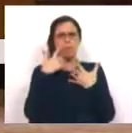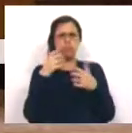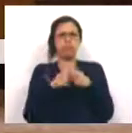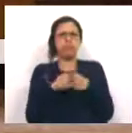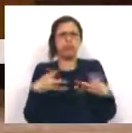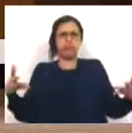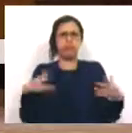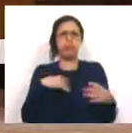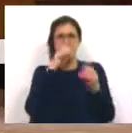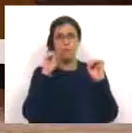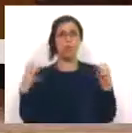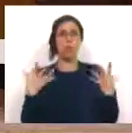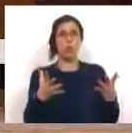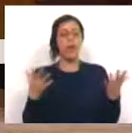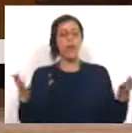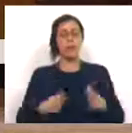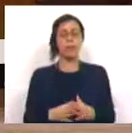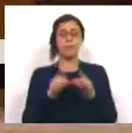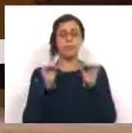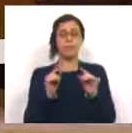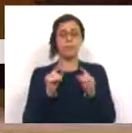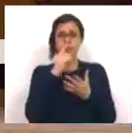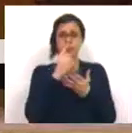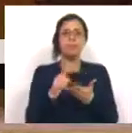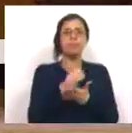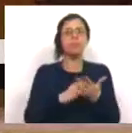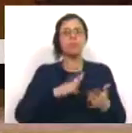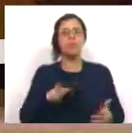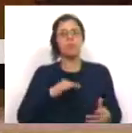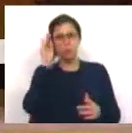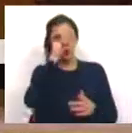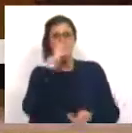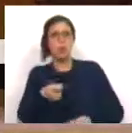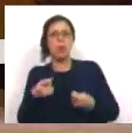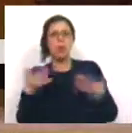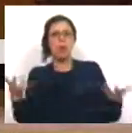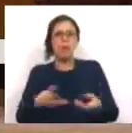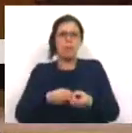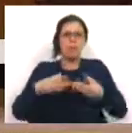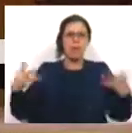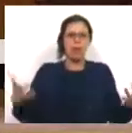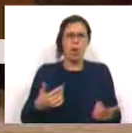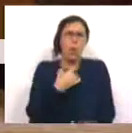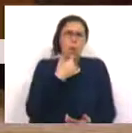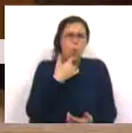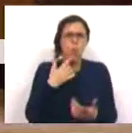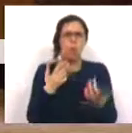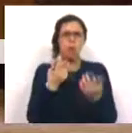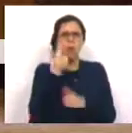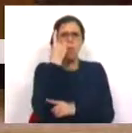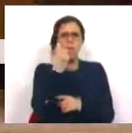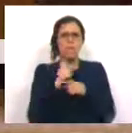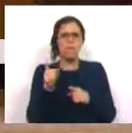expandiu pela nossa floresta. Este esvaziamento do mundo rural, esta expansão desmesurada das